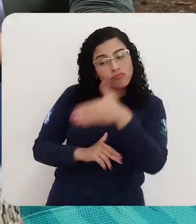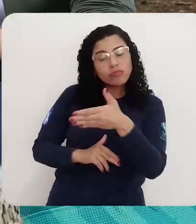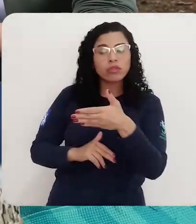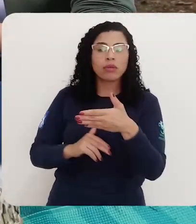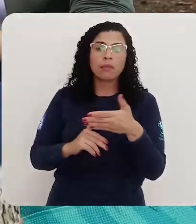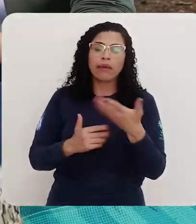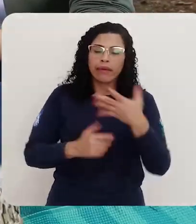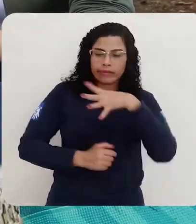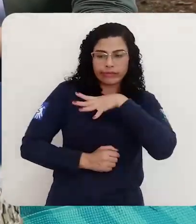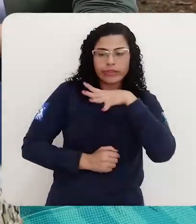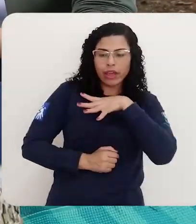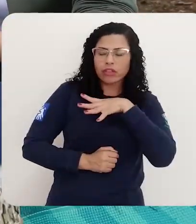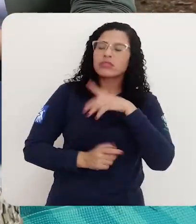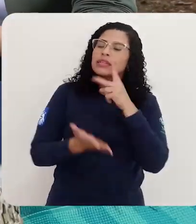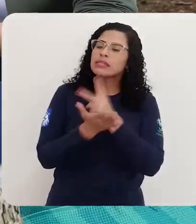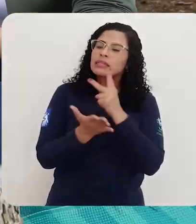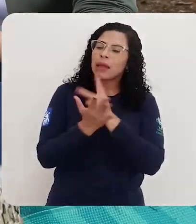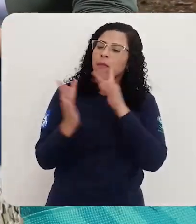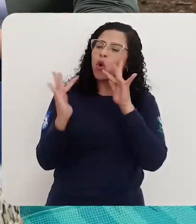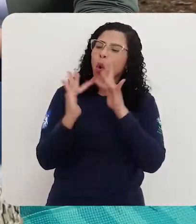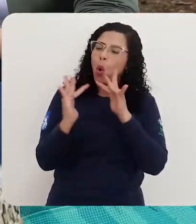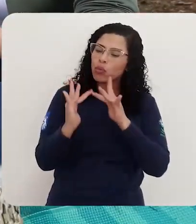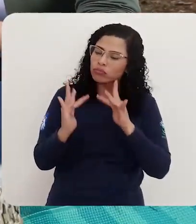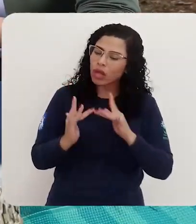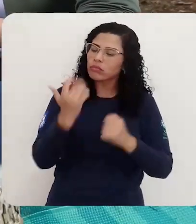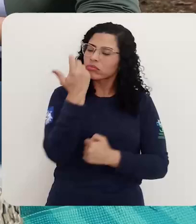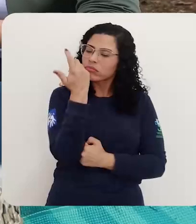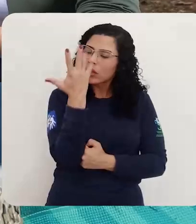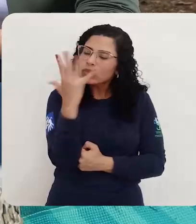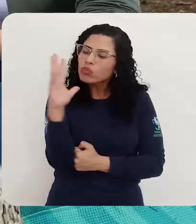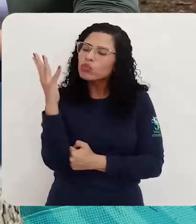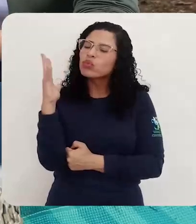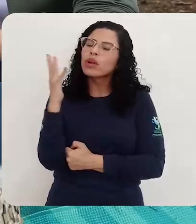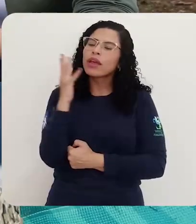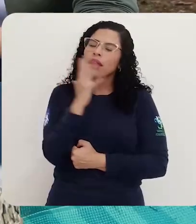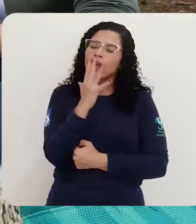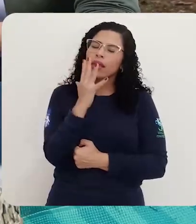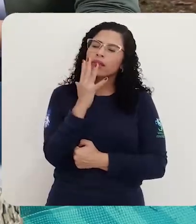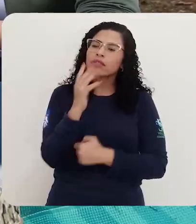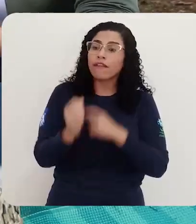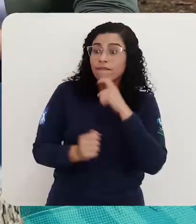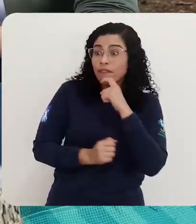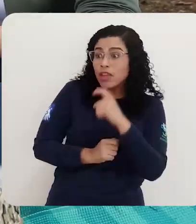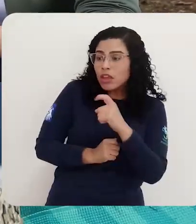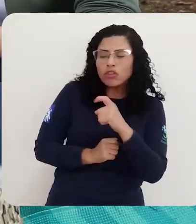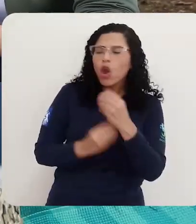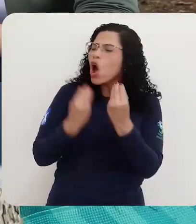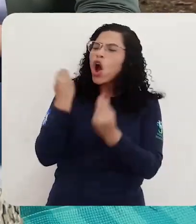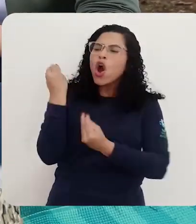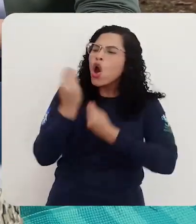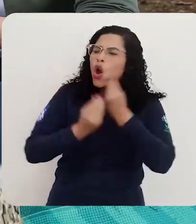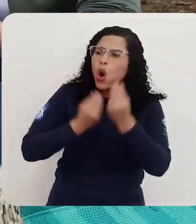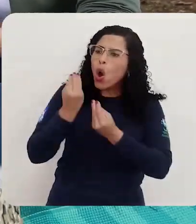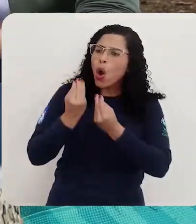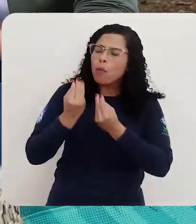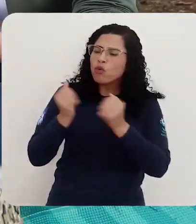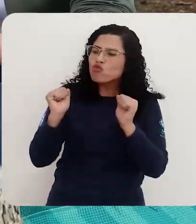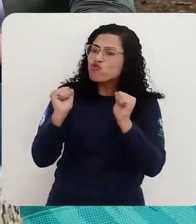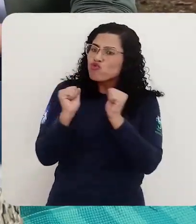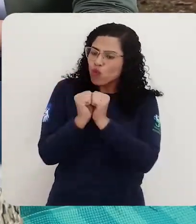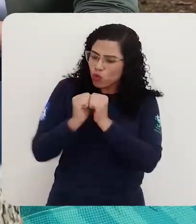cidade, vocês mantinham frequentemente esse contato com a natureza, com com o verde? Como que